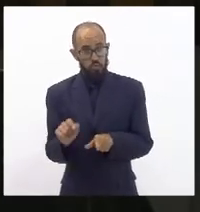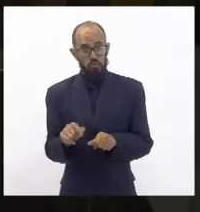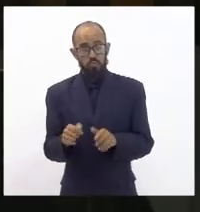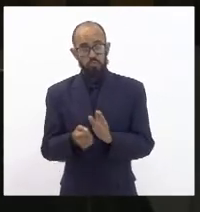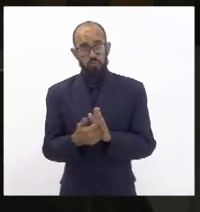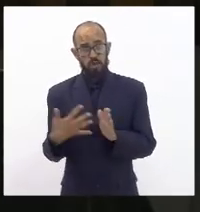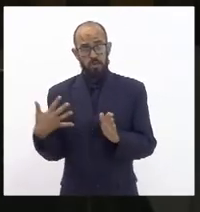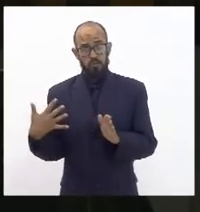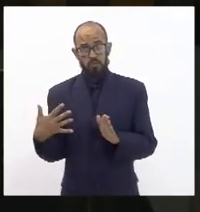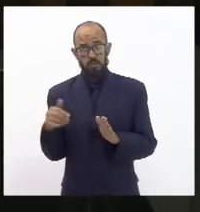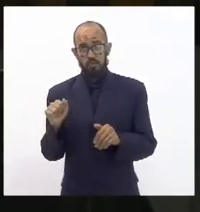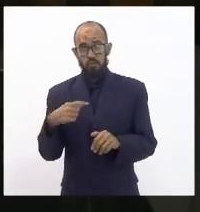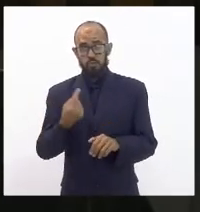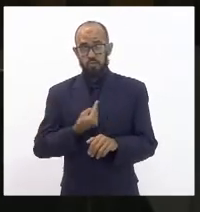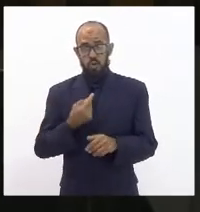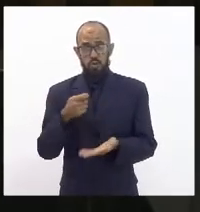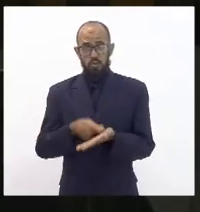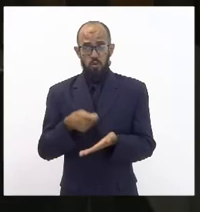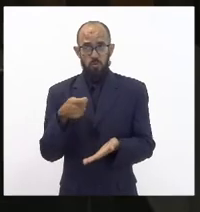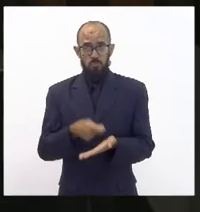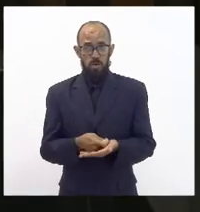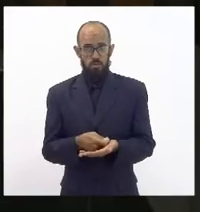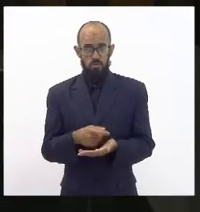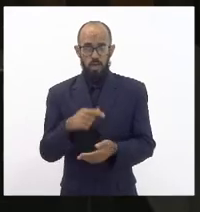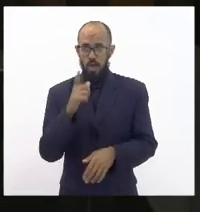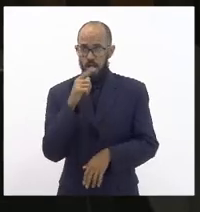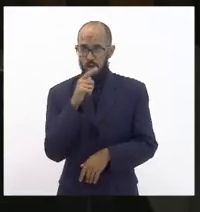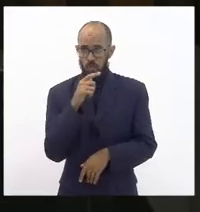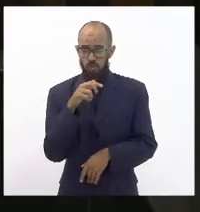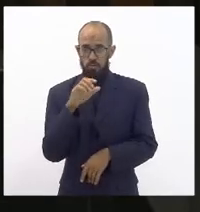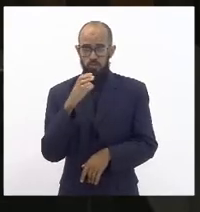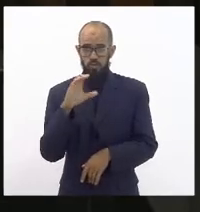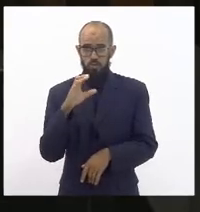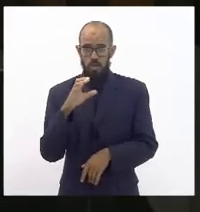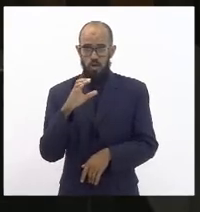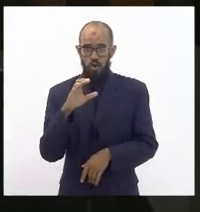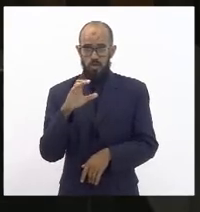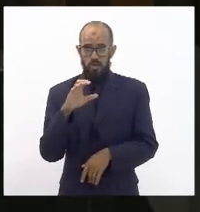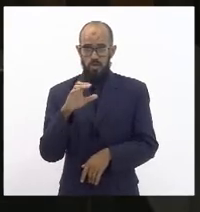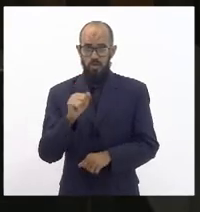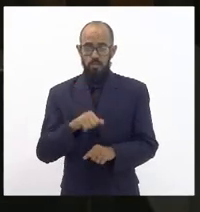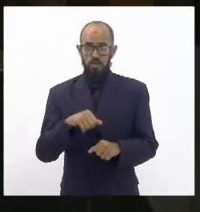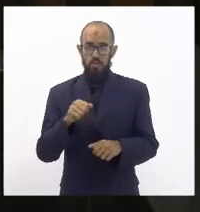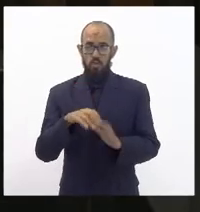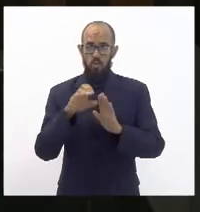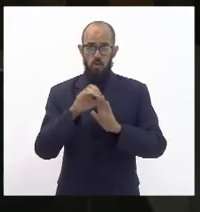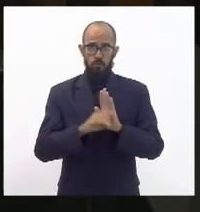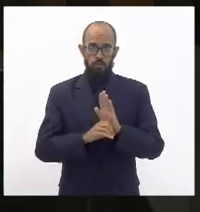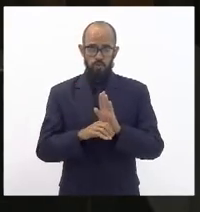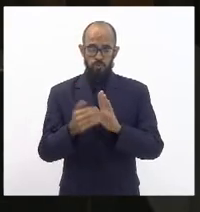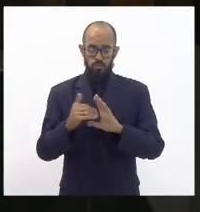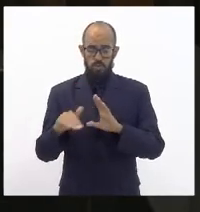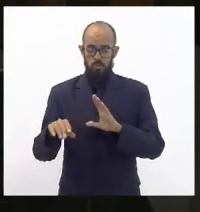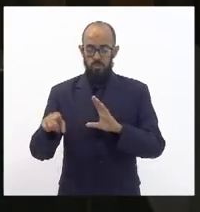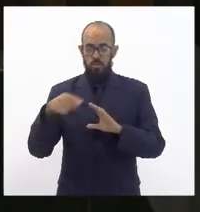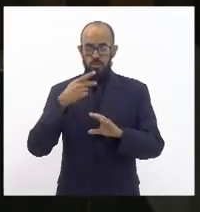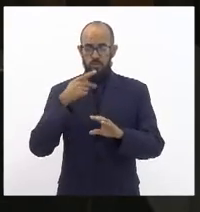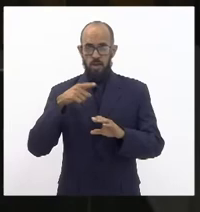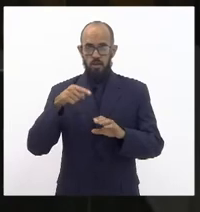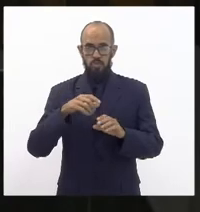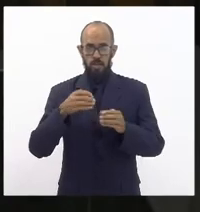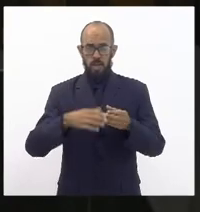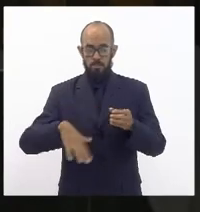diversas vezes nós cobramos a Águas de Niterói através de ofício e eles nos falam que a partir de